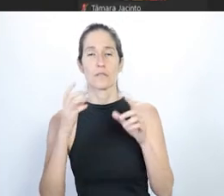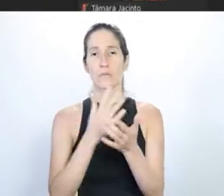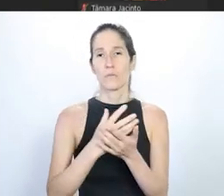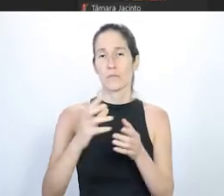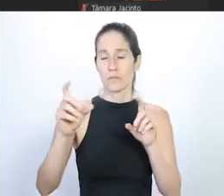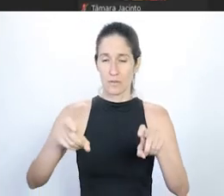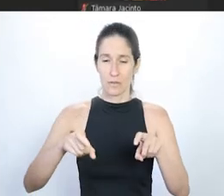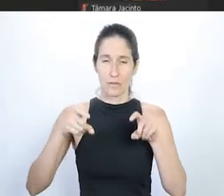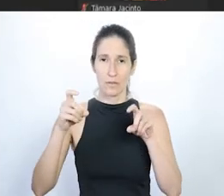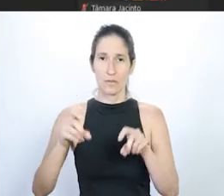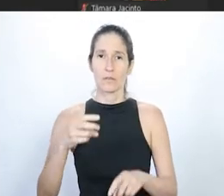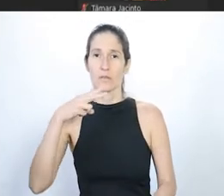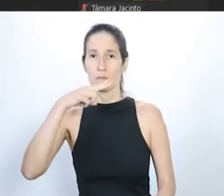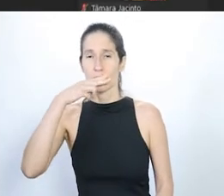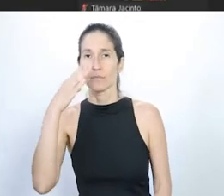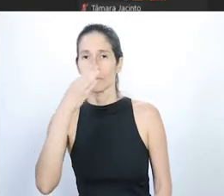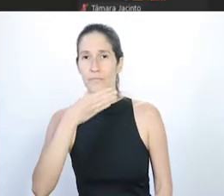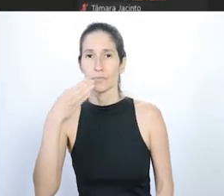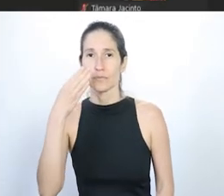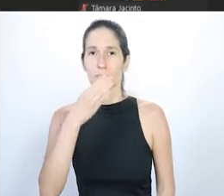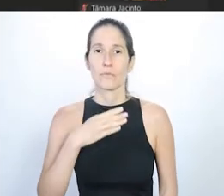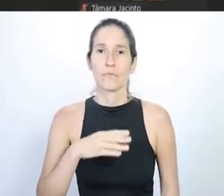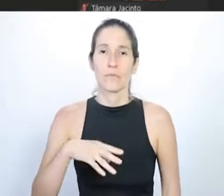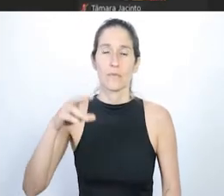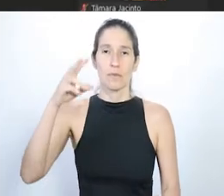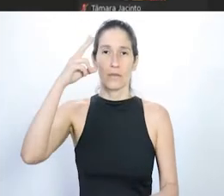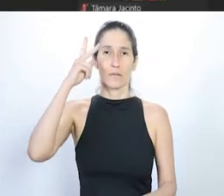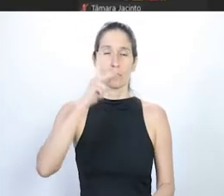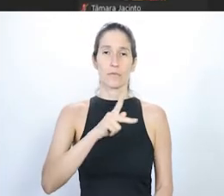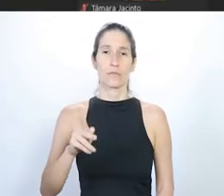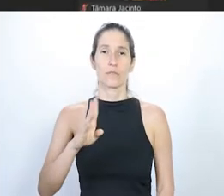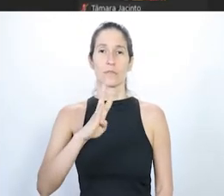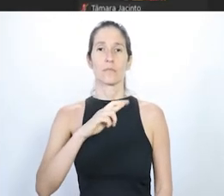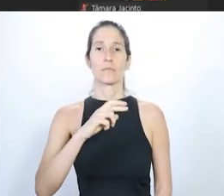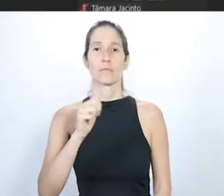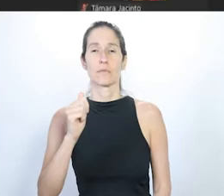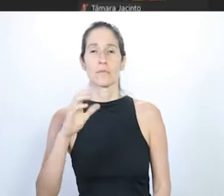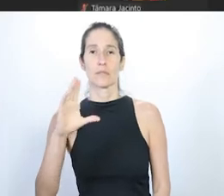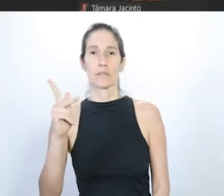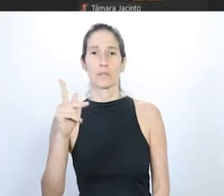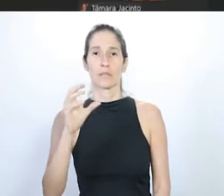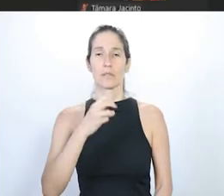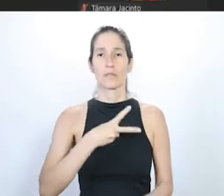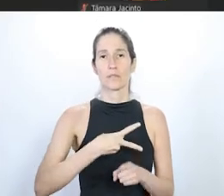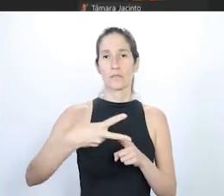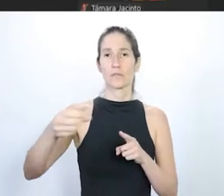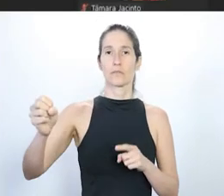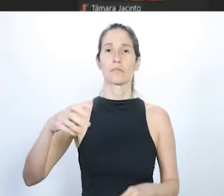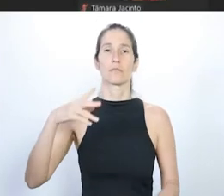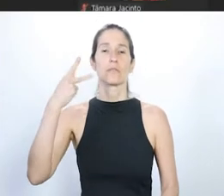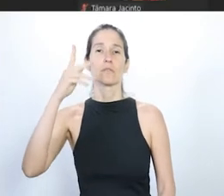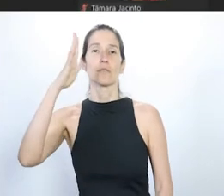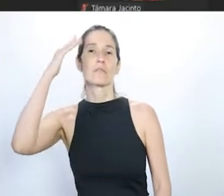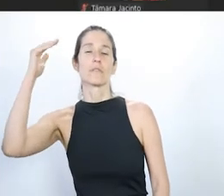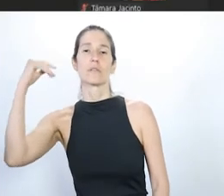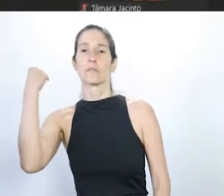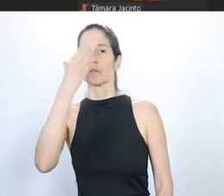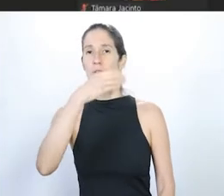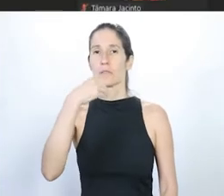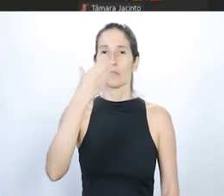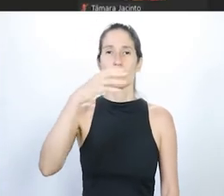Mestre Baracu venceu, a sua fama se canta, o nosso rei não morreu, ele é o rei